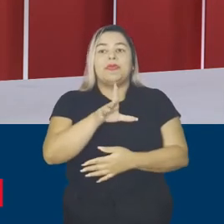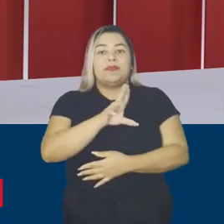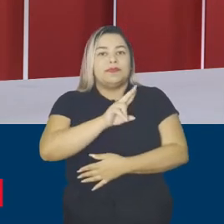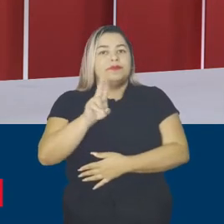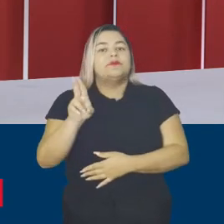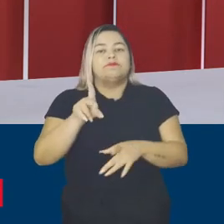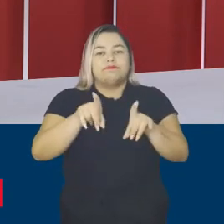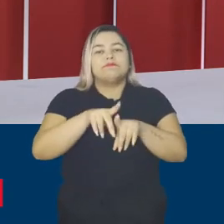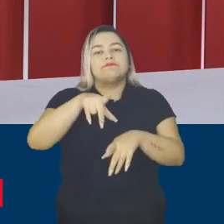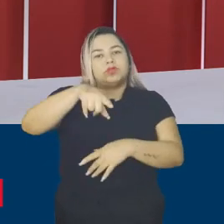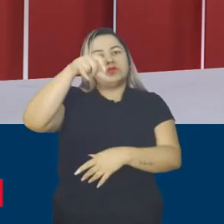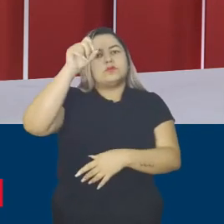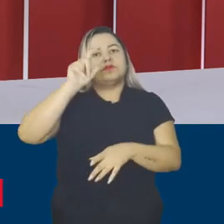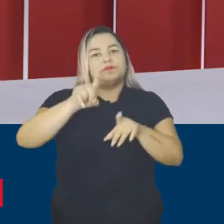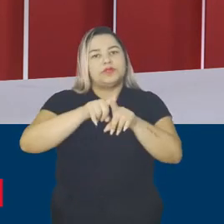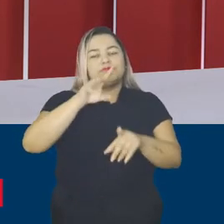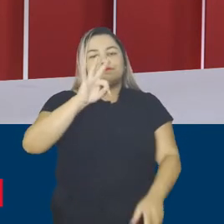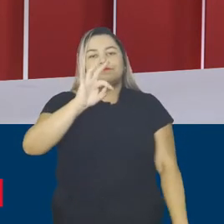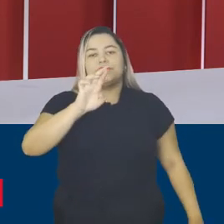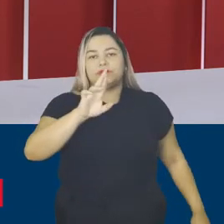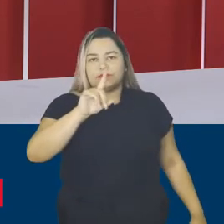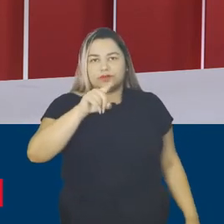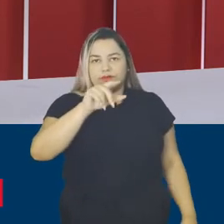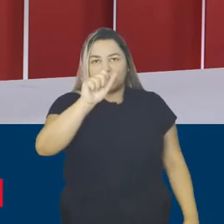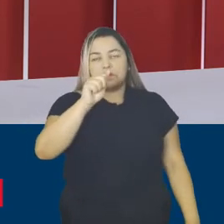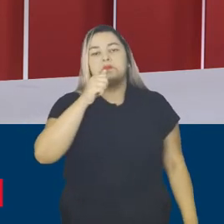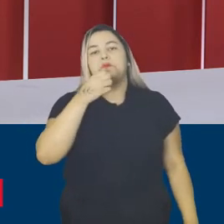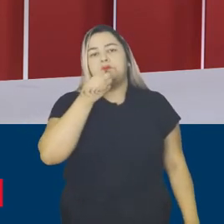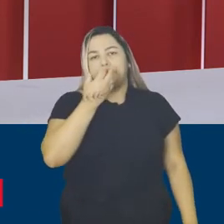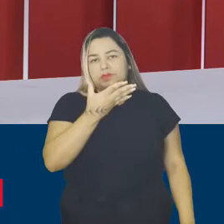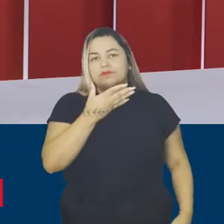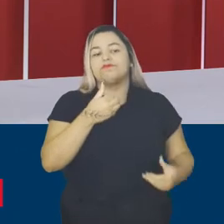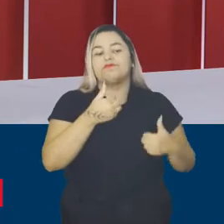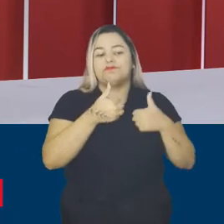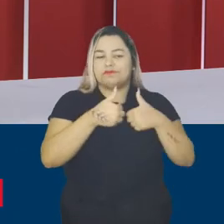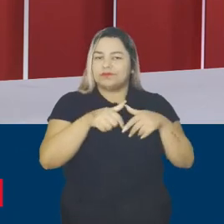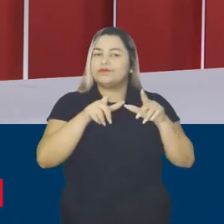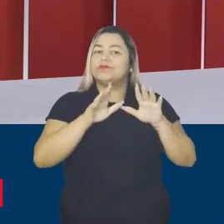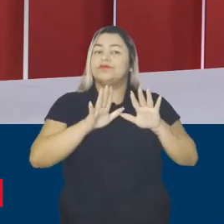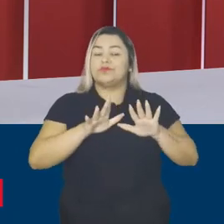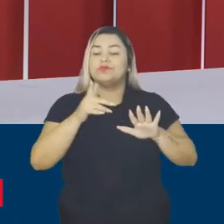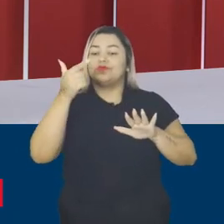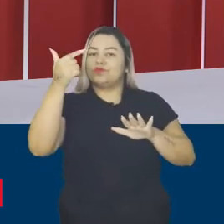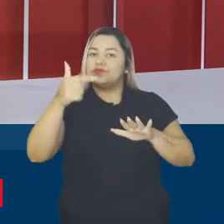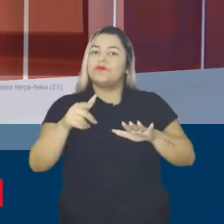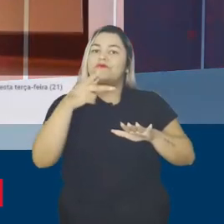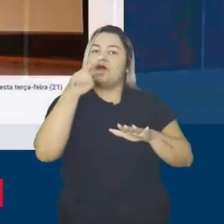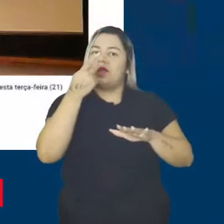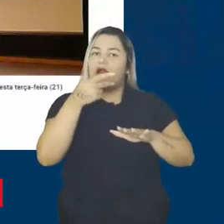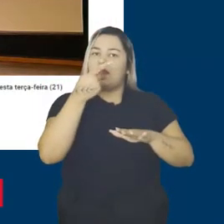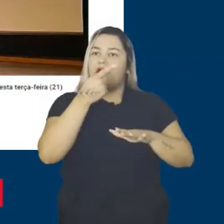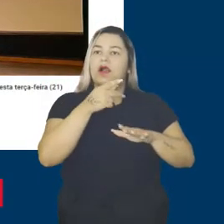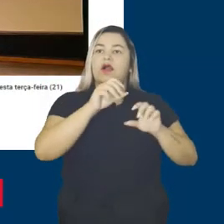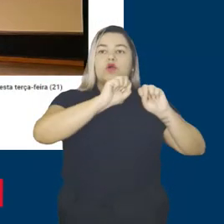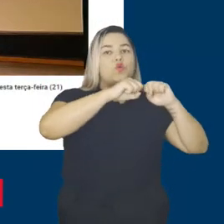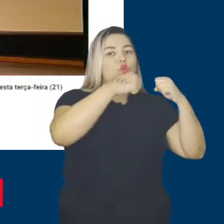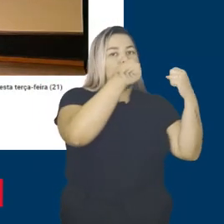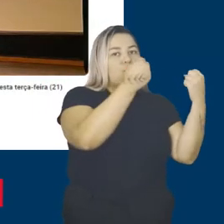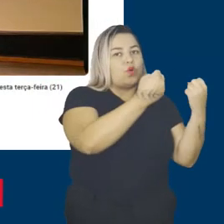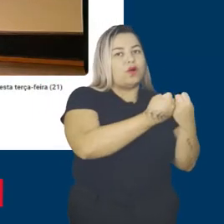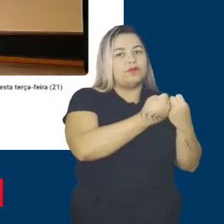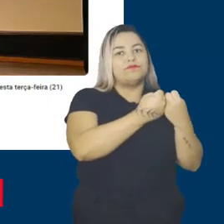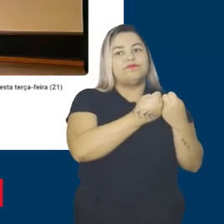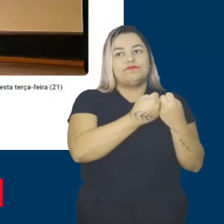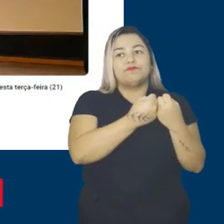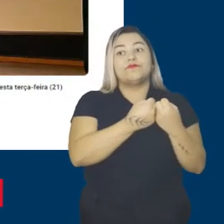no BNDES. Tereza, muito bom ter você aqui de novo. E a gente hoje vai falar desse seminário, né, Estratégias do Desenvolvimento